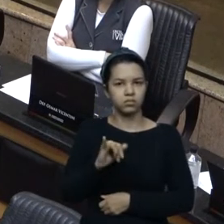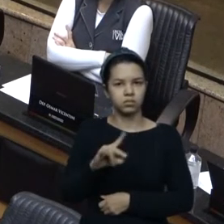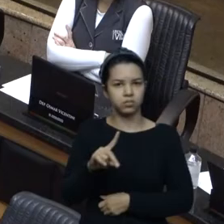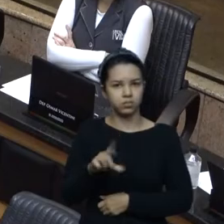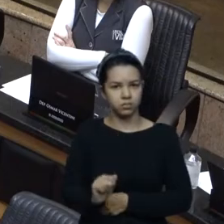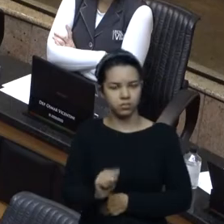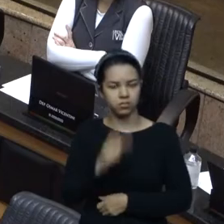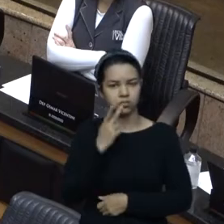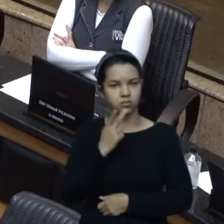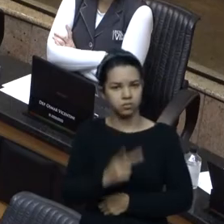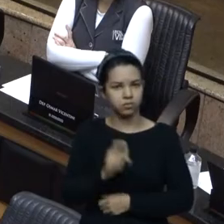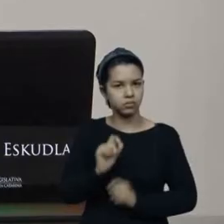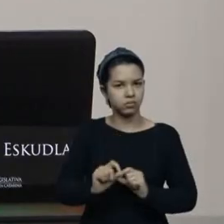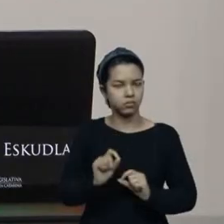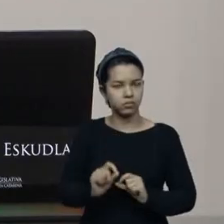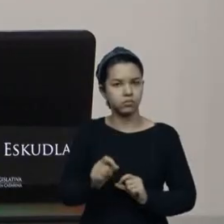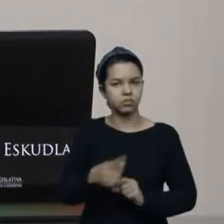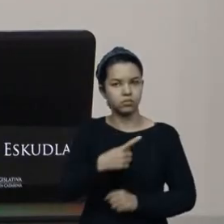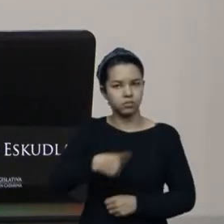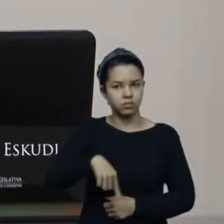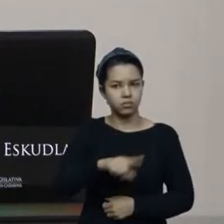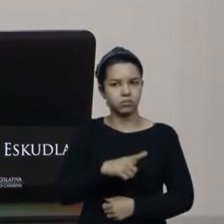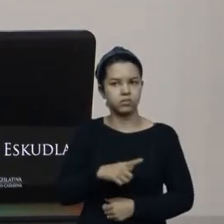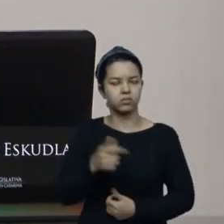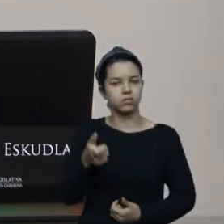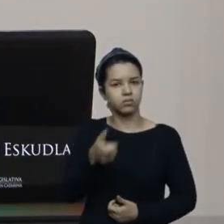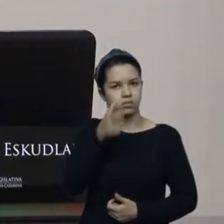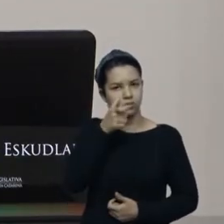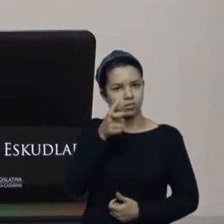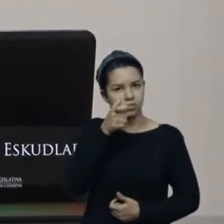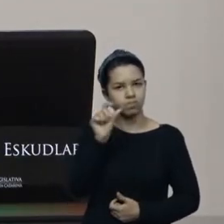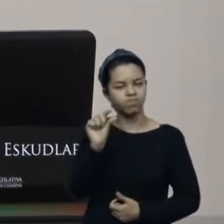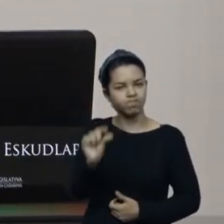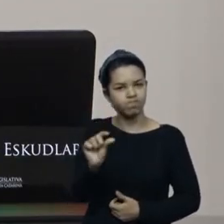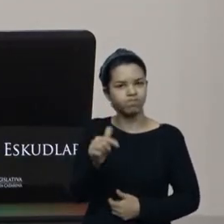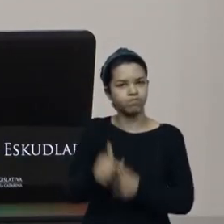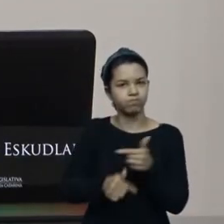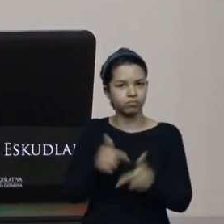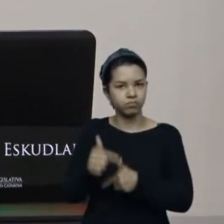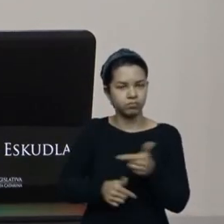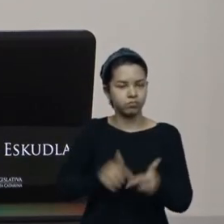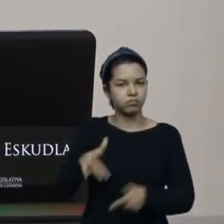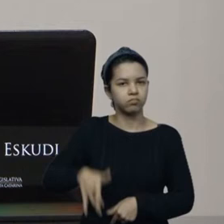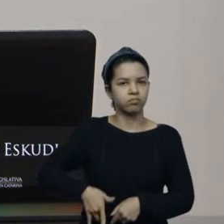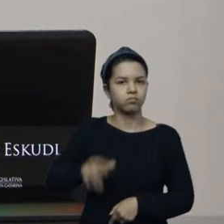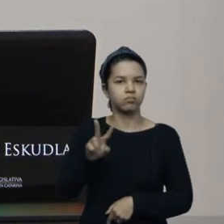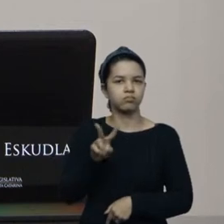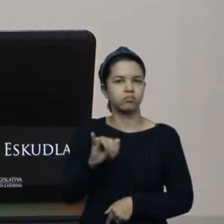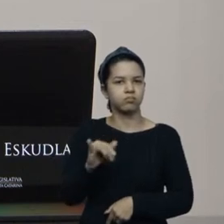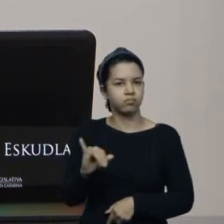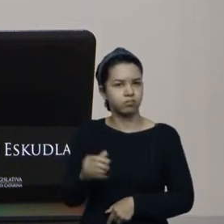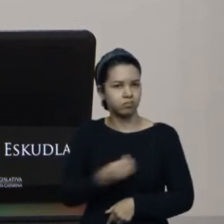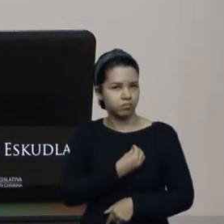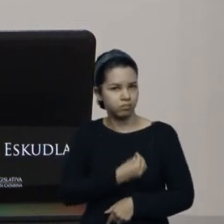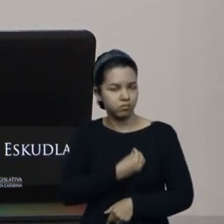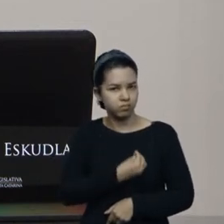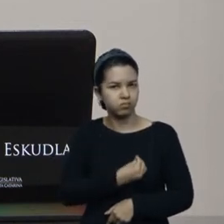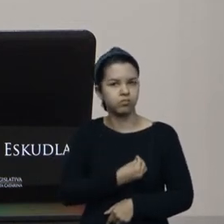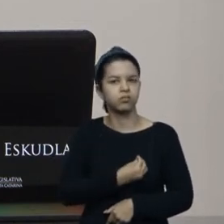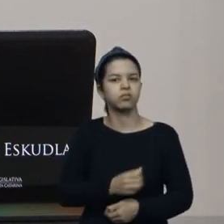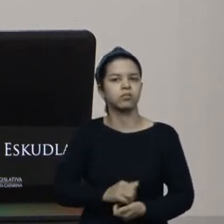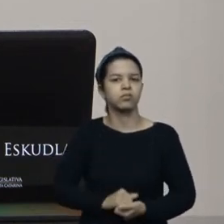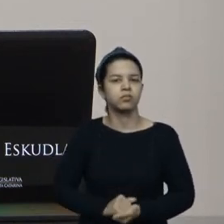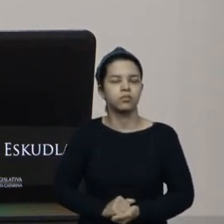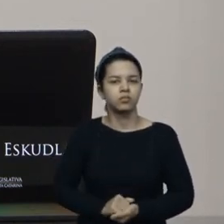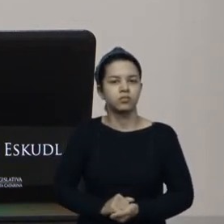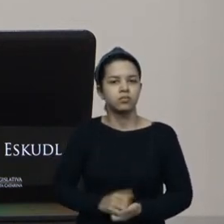que a gente acompanha um pouco o trabalho da Renal Vida, mas muito